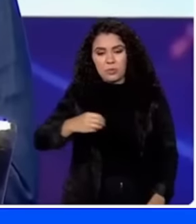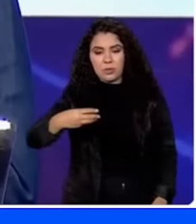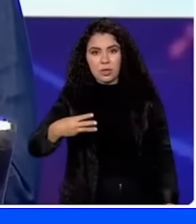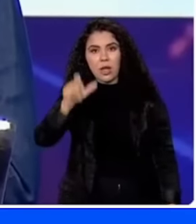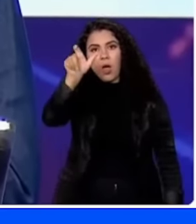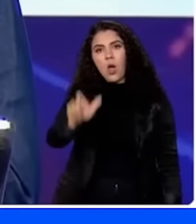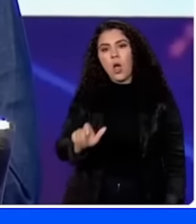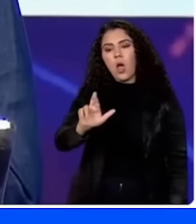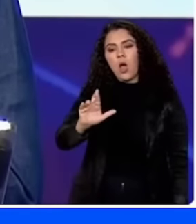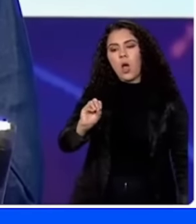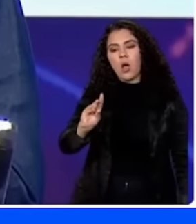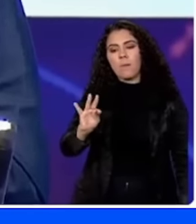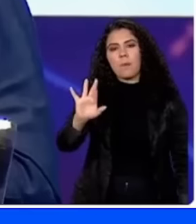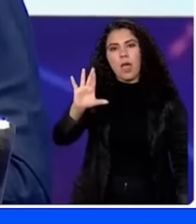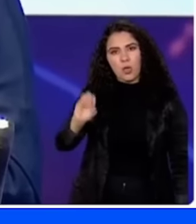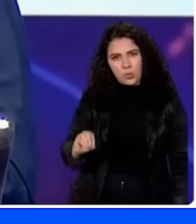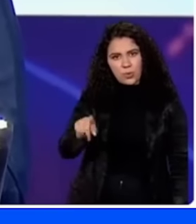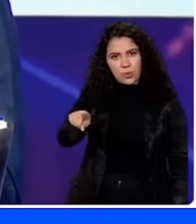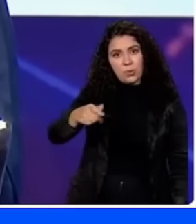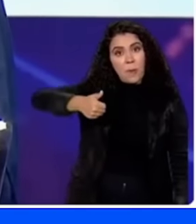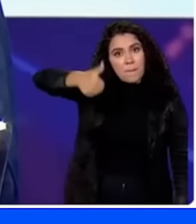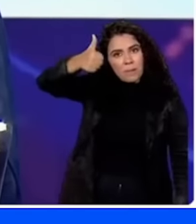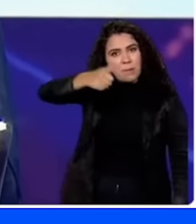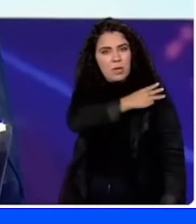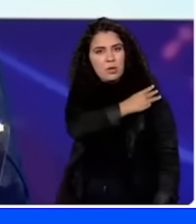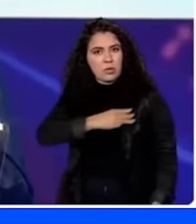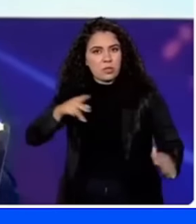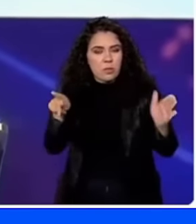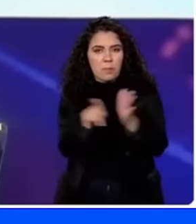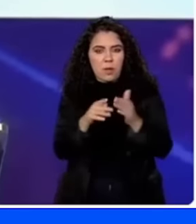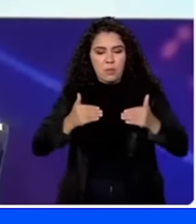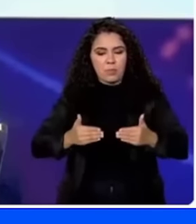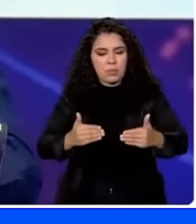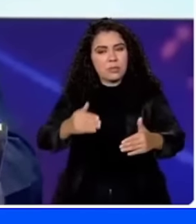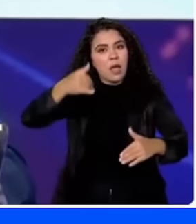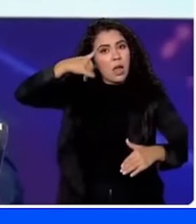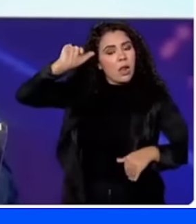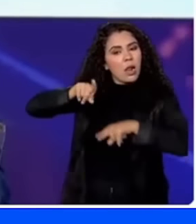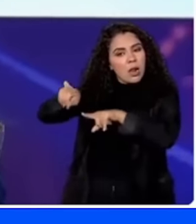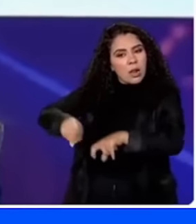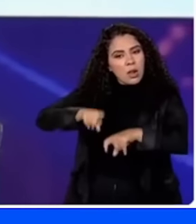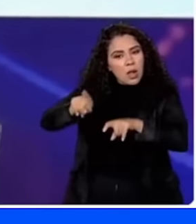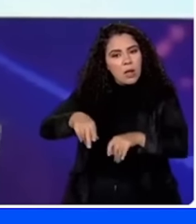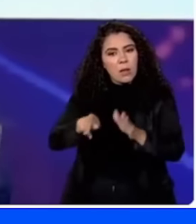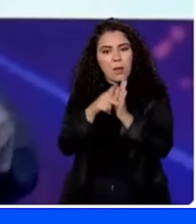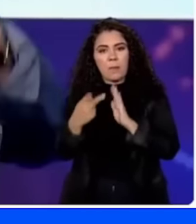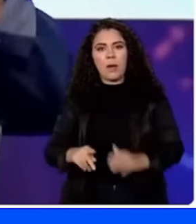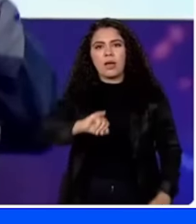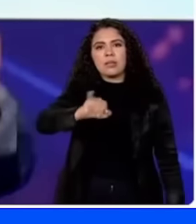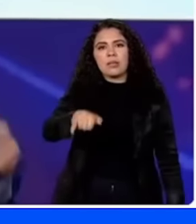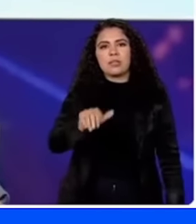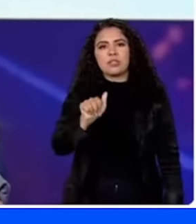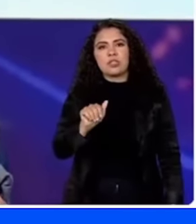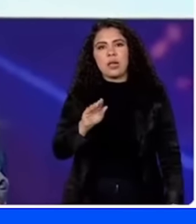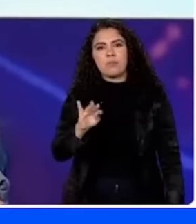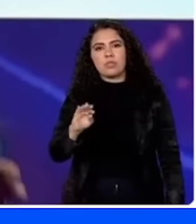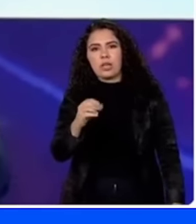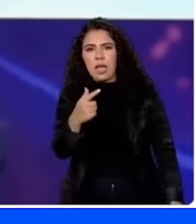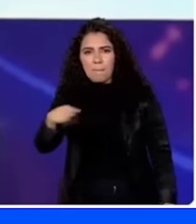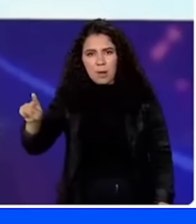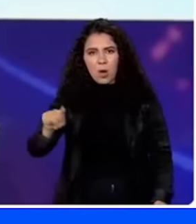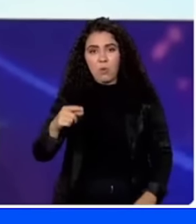Roberto Rodrigues, o meu primeiro ministro da Agricultura, aqui de Jaboticabal, entrou na minha sala e